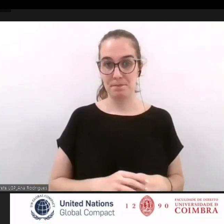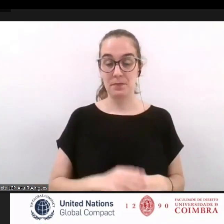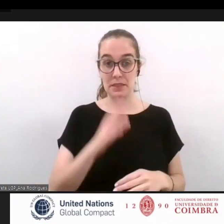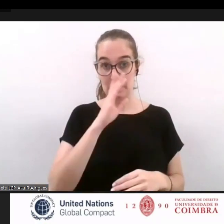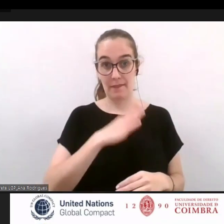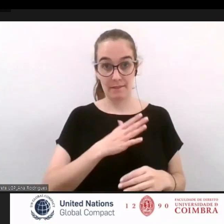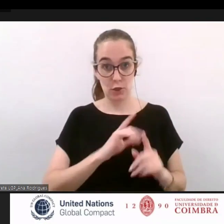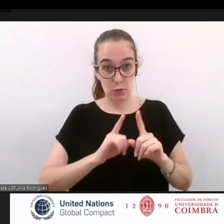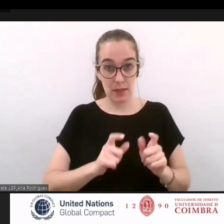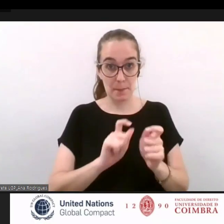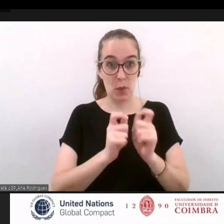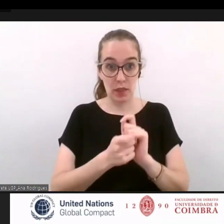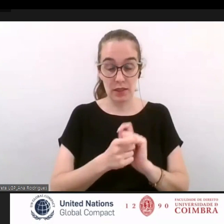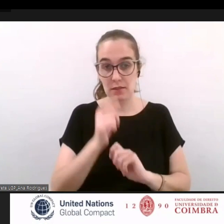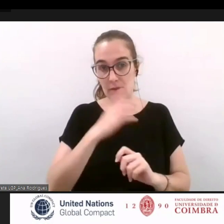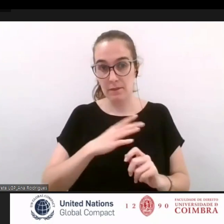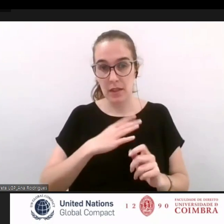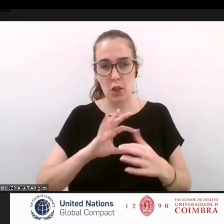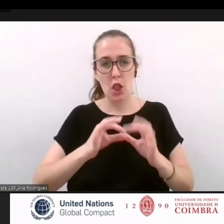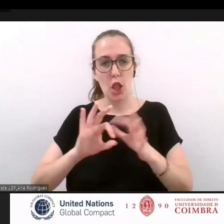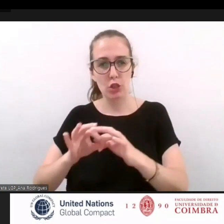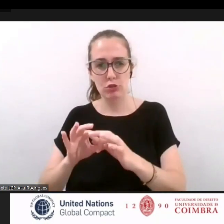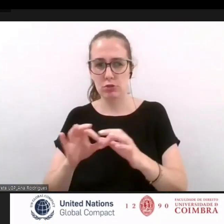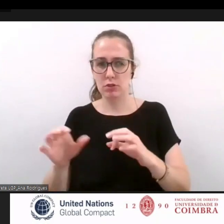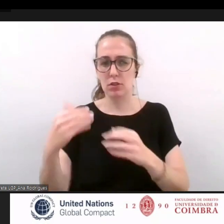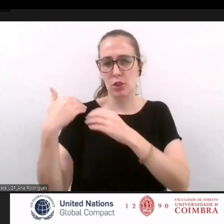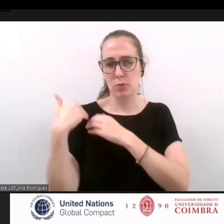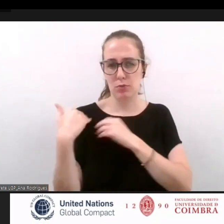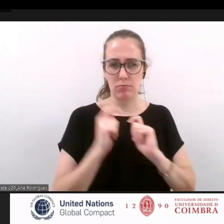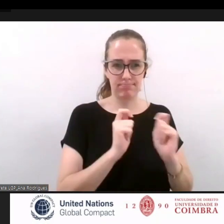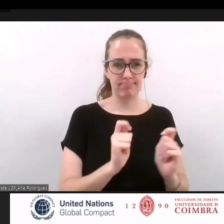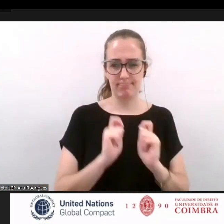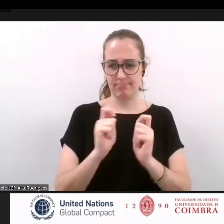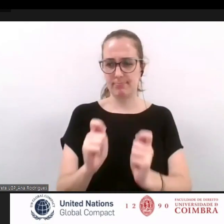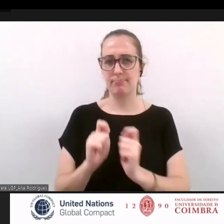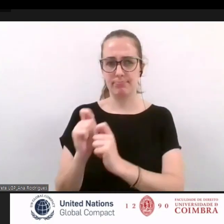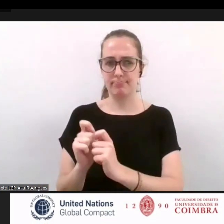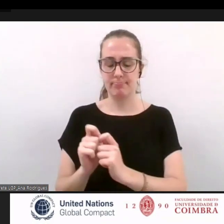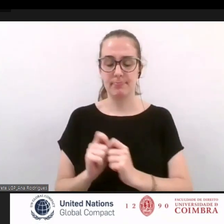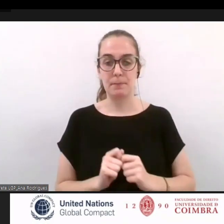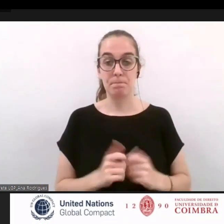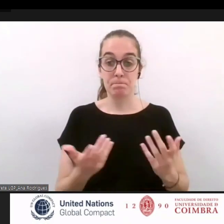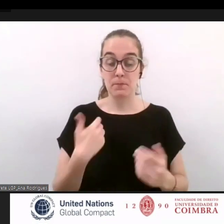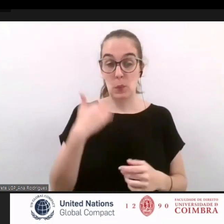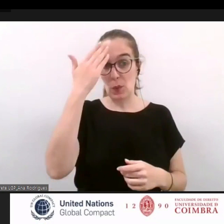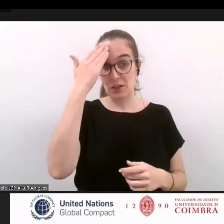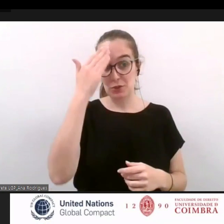essa mudança, para haver uma lógica de atribuição de responsabilidades, eu penso que é sempre